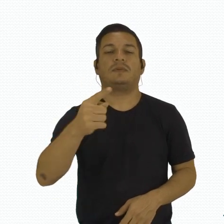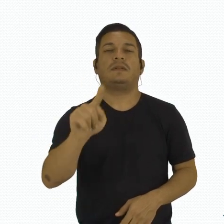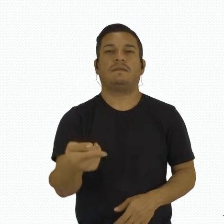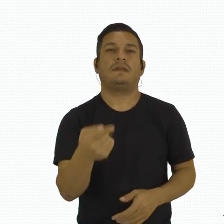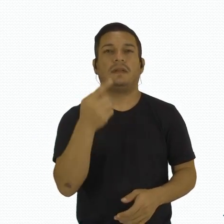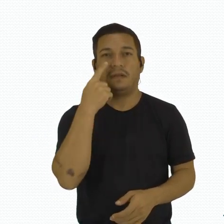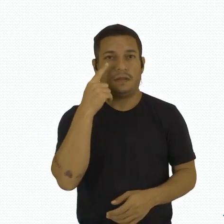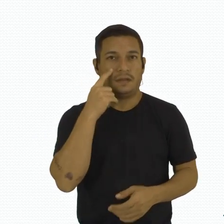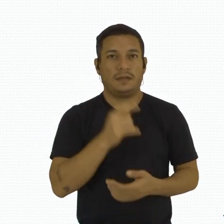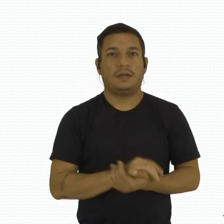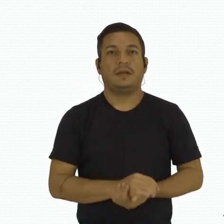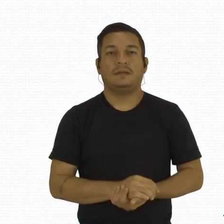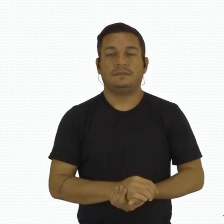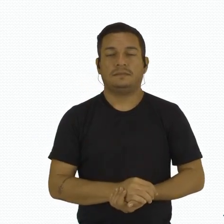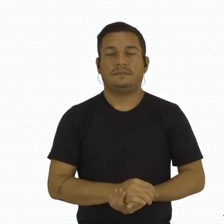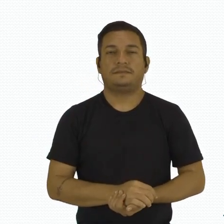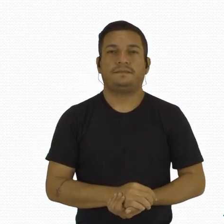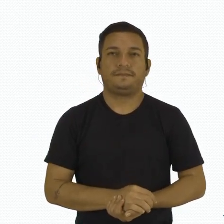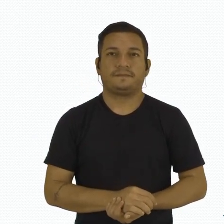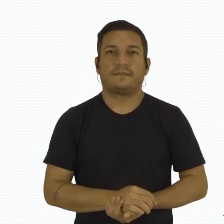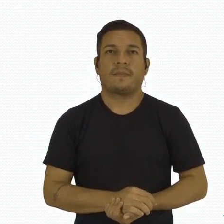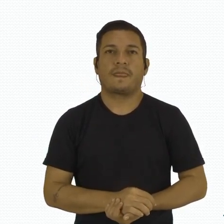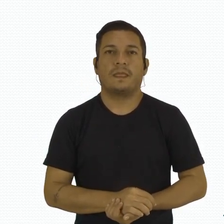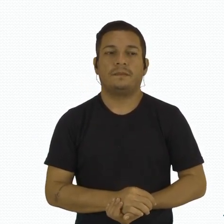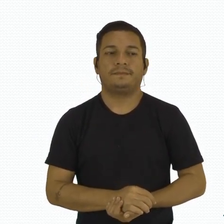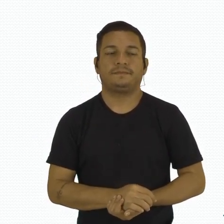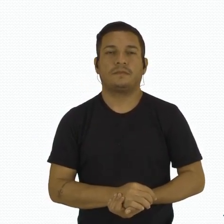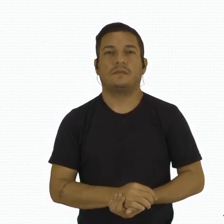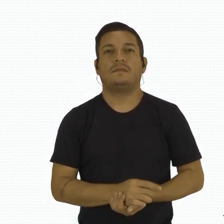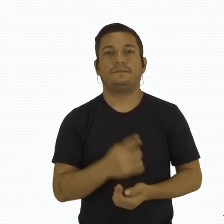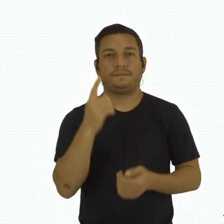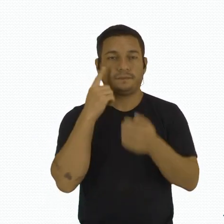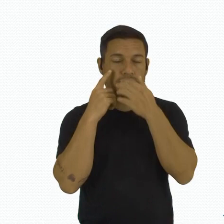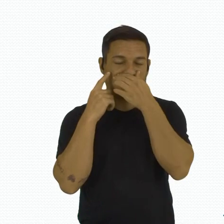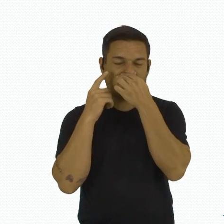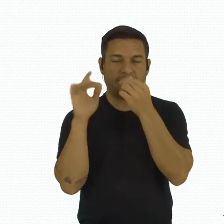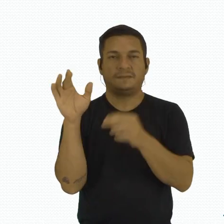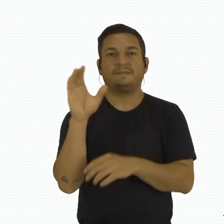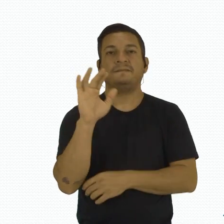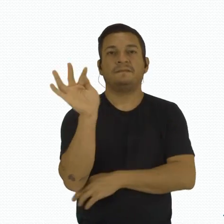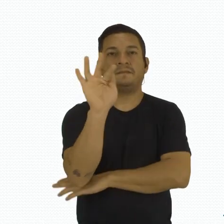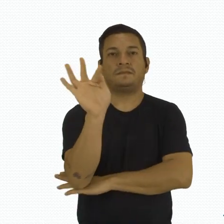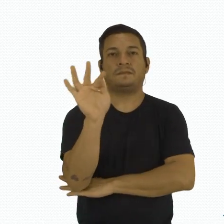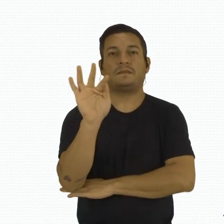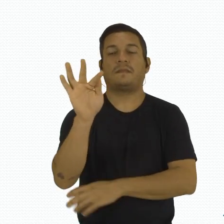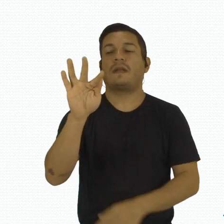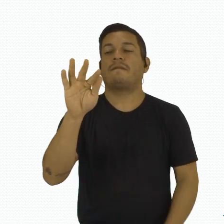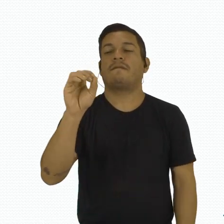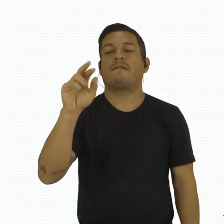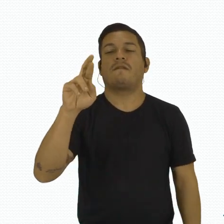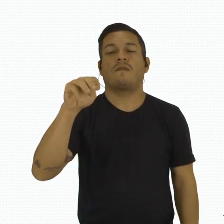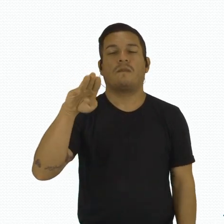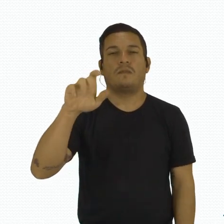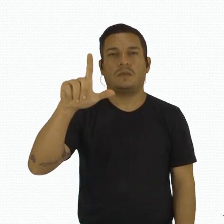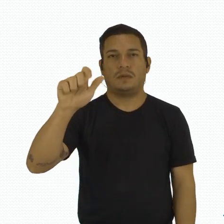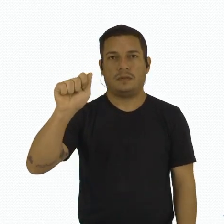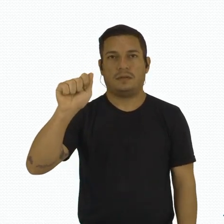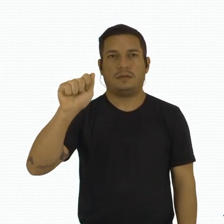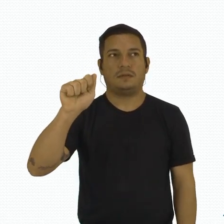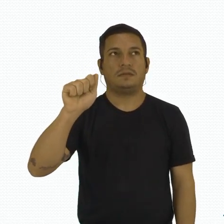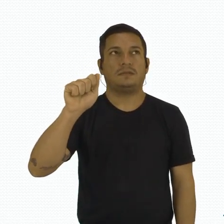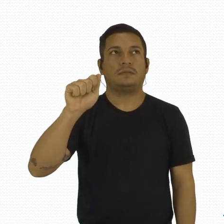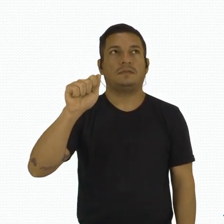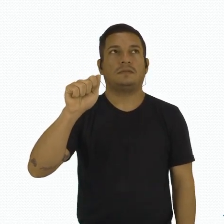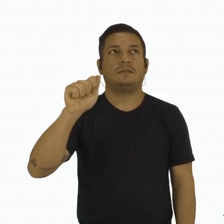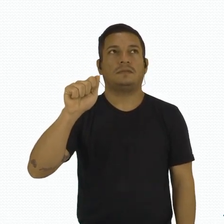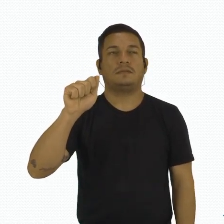aqui. Então, ó, simbolicamente, né, a fórmula aí C sobre D, comprimento de circunferência dividido pelo